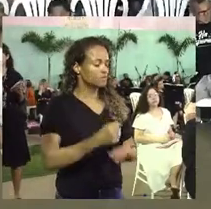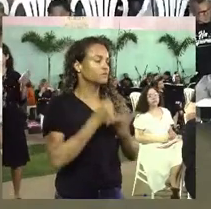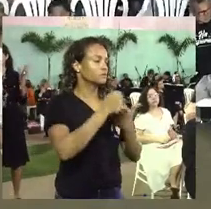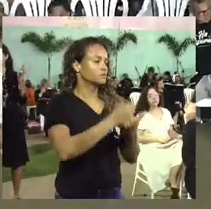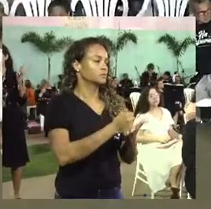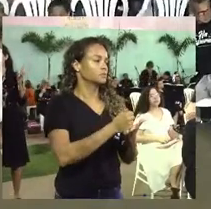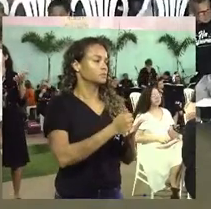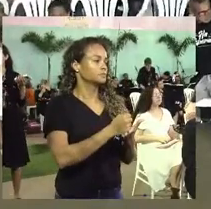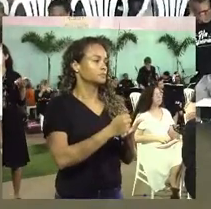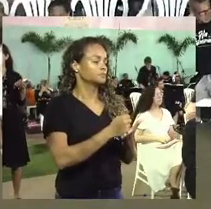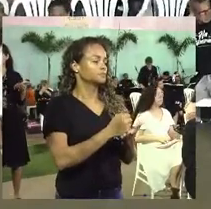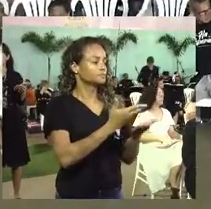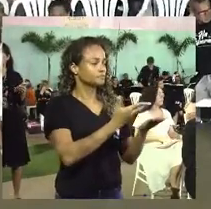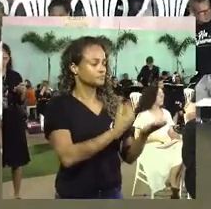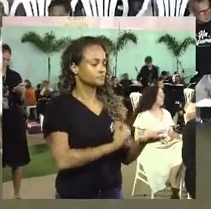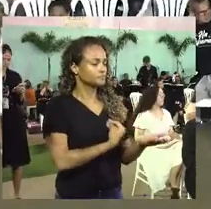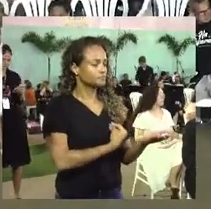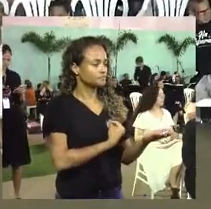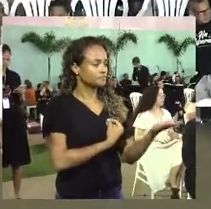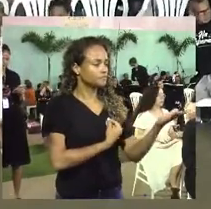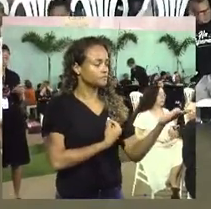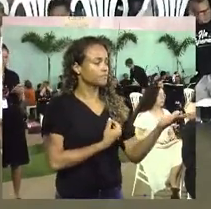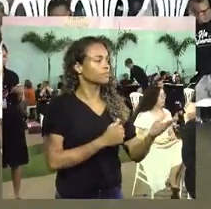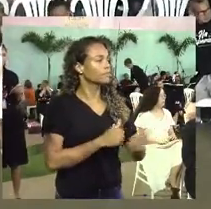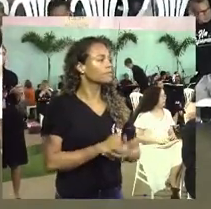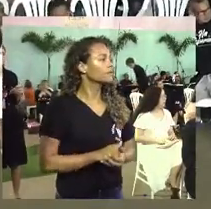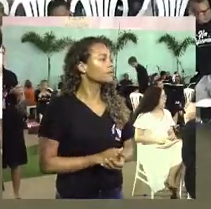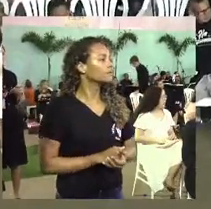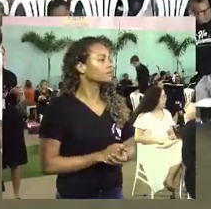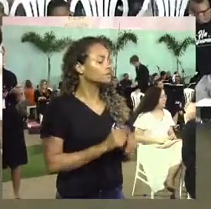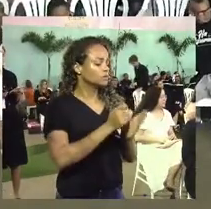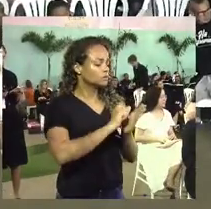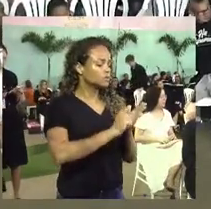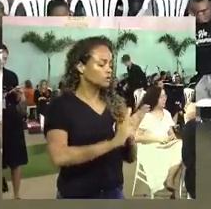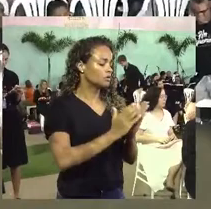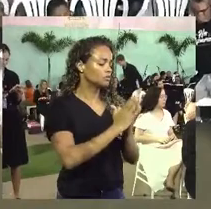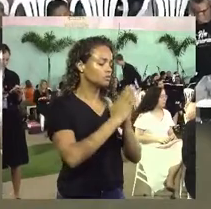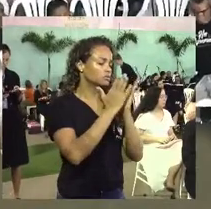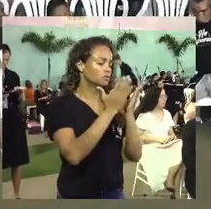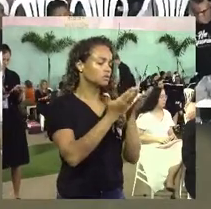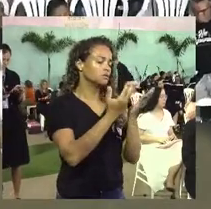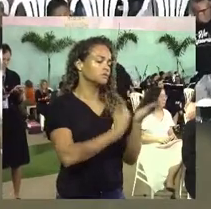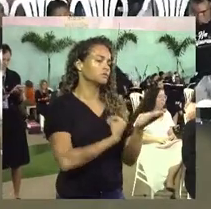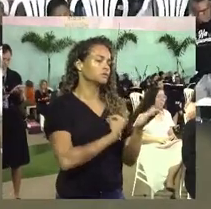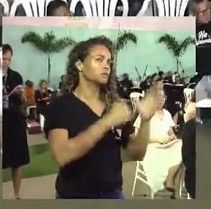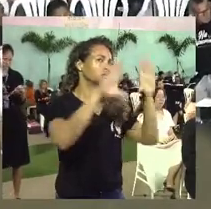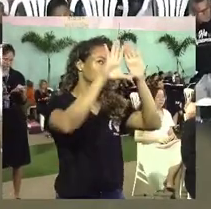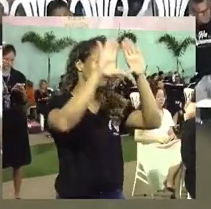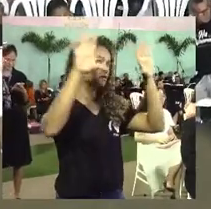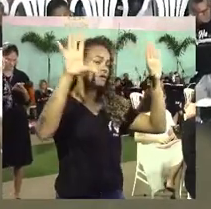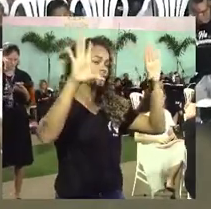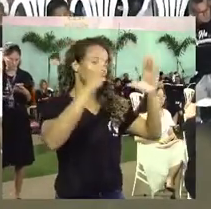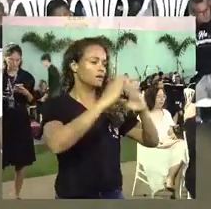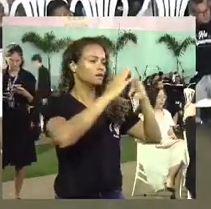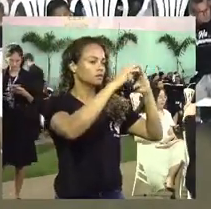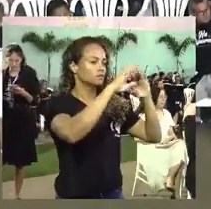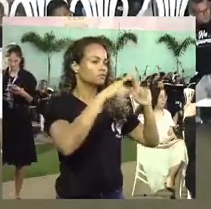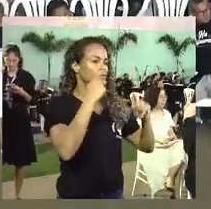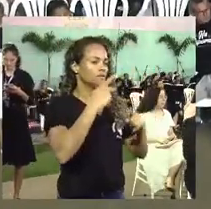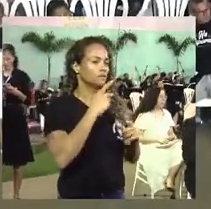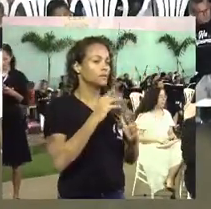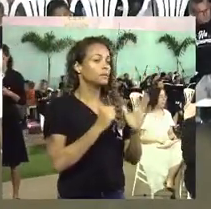pai que apresenta esta vida que está chegando para ti escreve o nome dele pai no livro da vida a igreja diga Amém